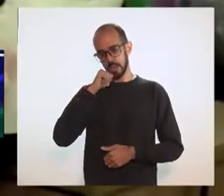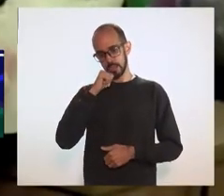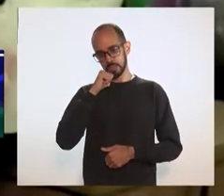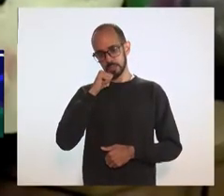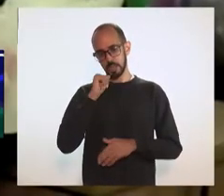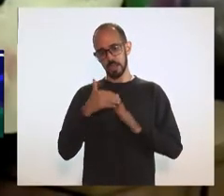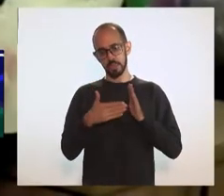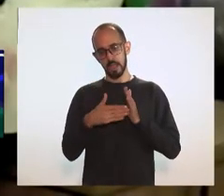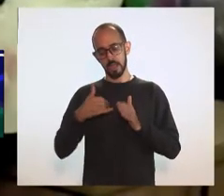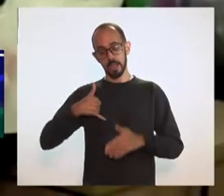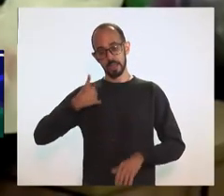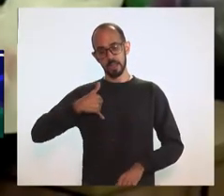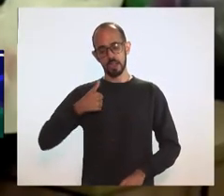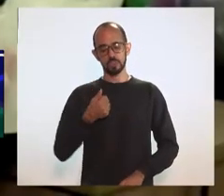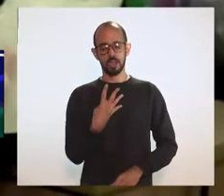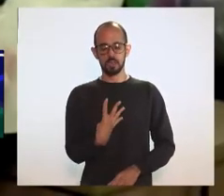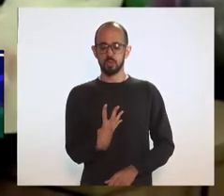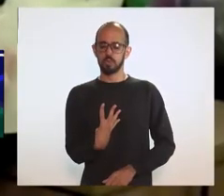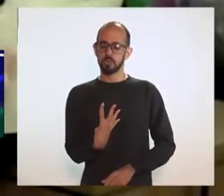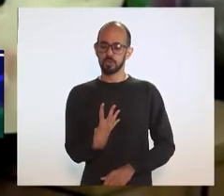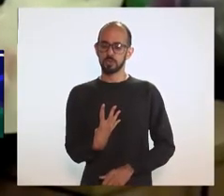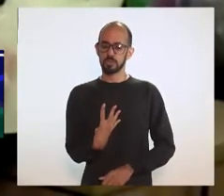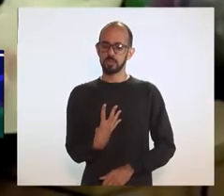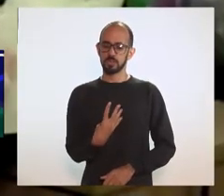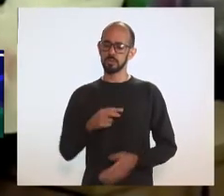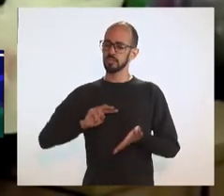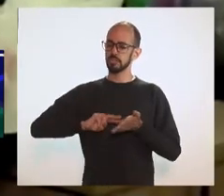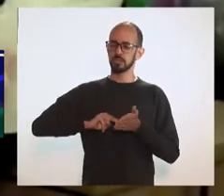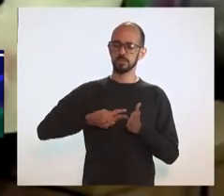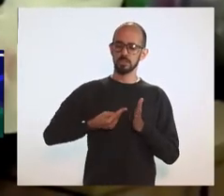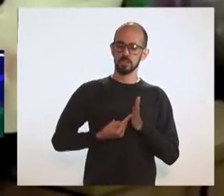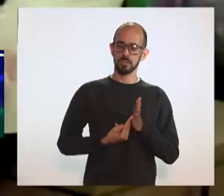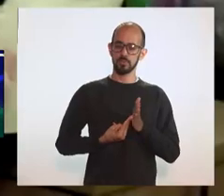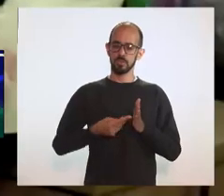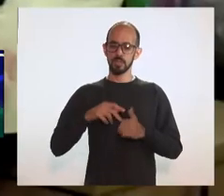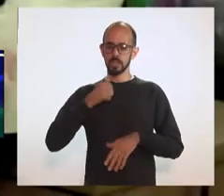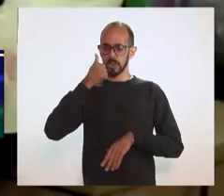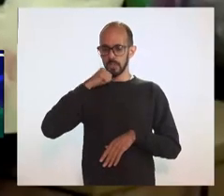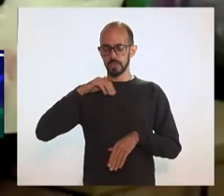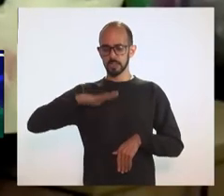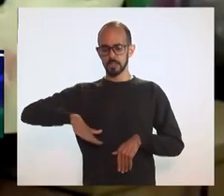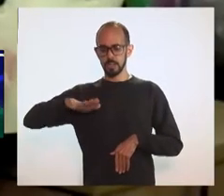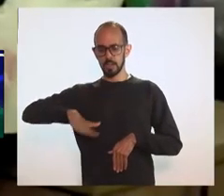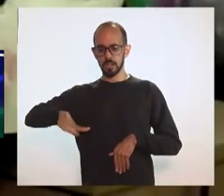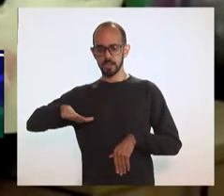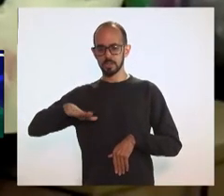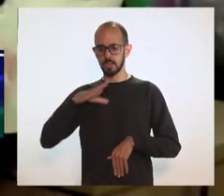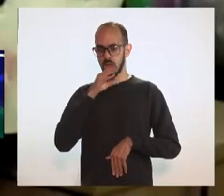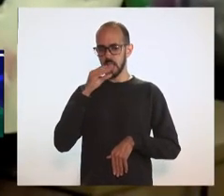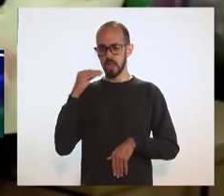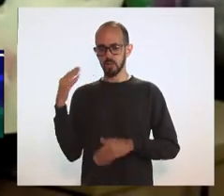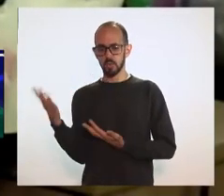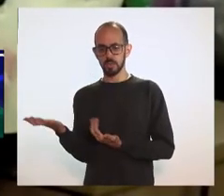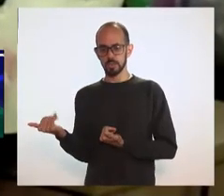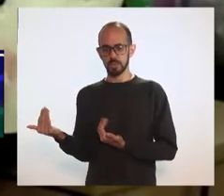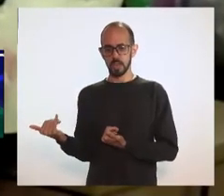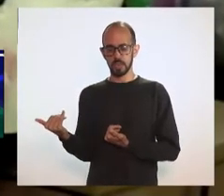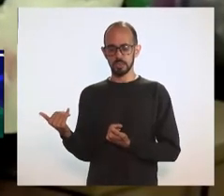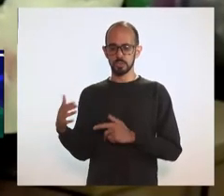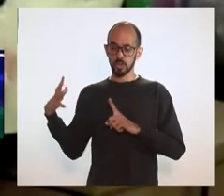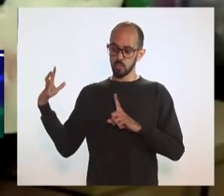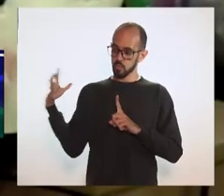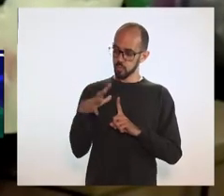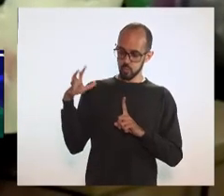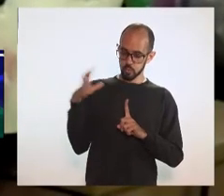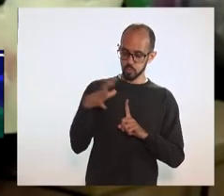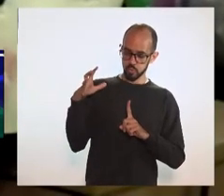até 14 anos. Ou seja, nossas crianças e adolescentes estão expostas, estão